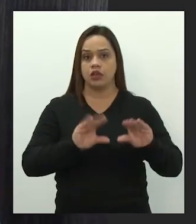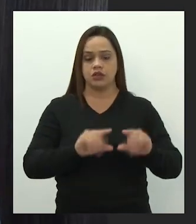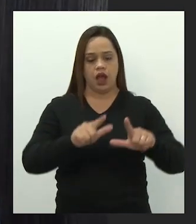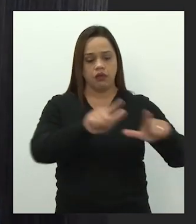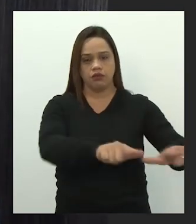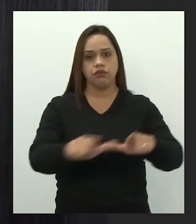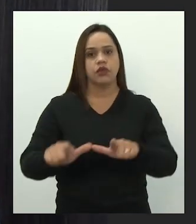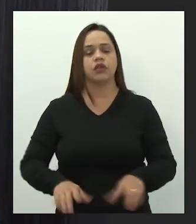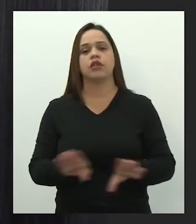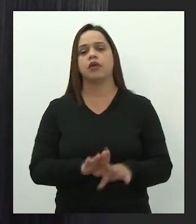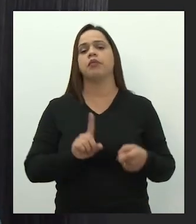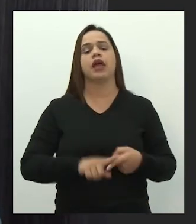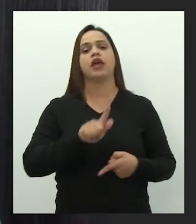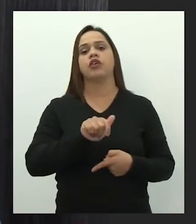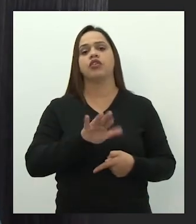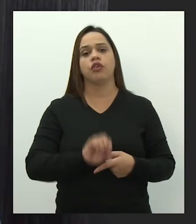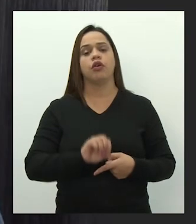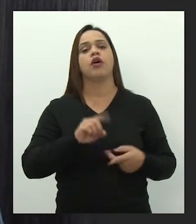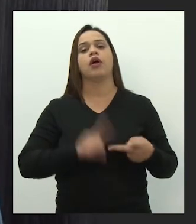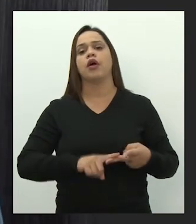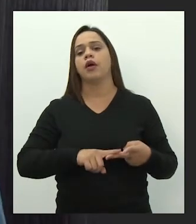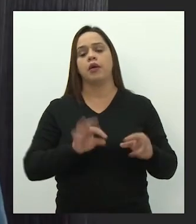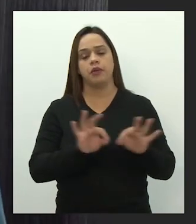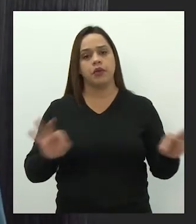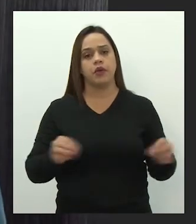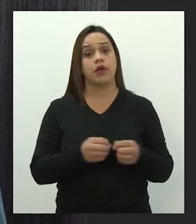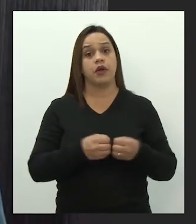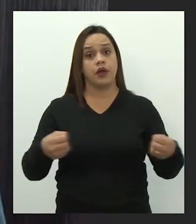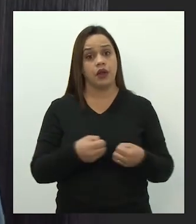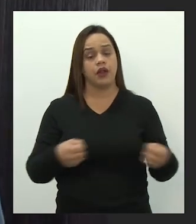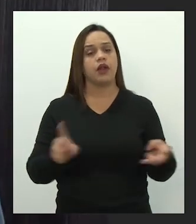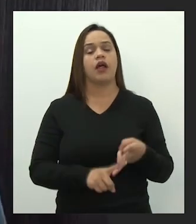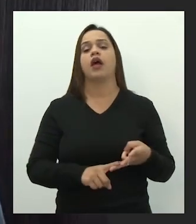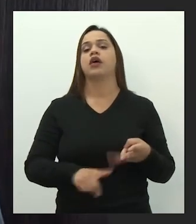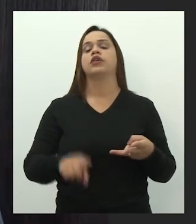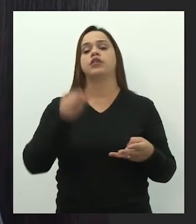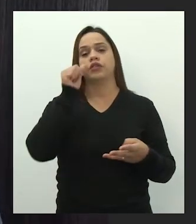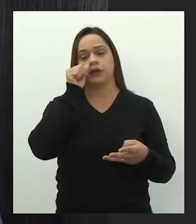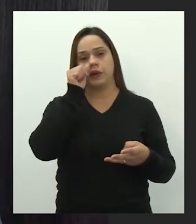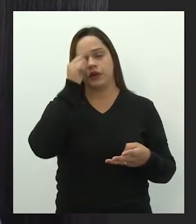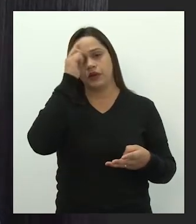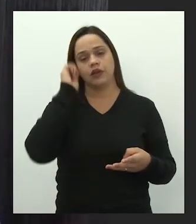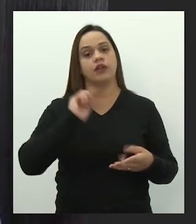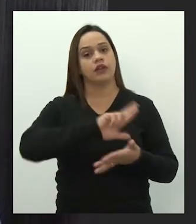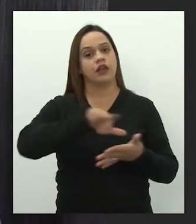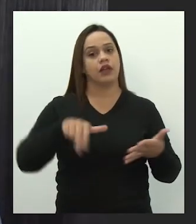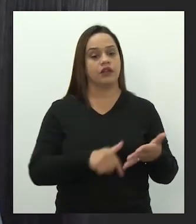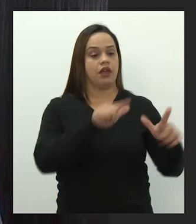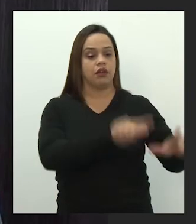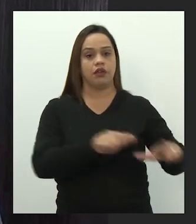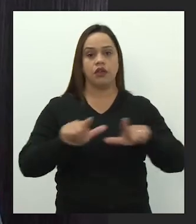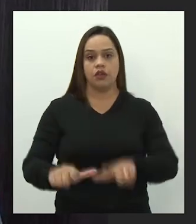geoplano, canudos, barbantes, elásticos, como a professora Regiane falou, desenhos iguais com tamanhos